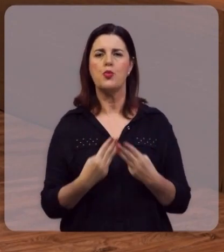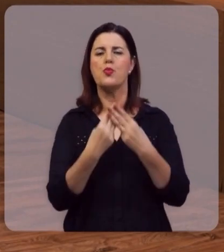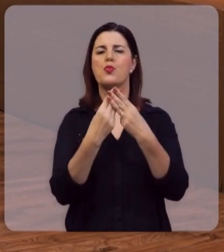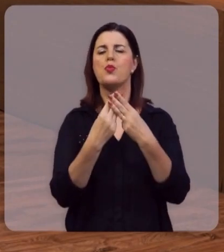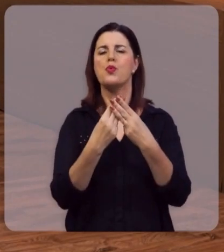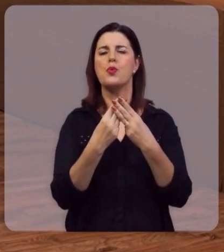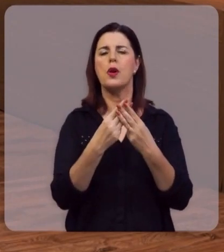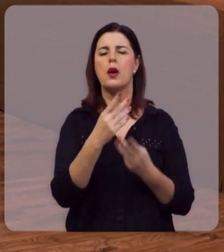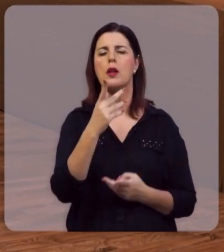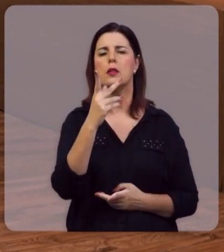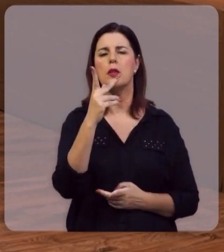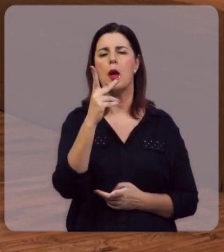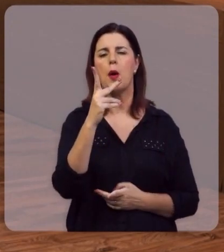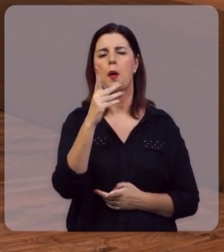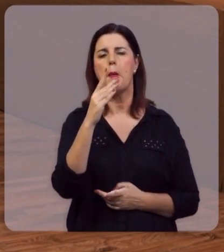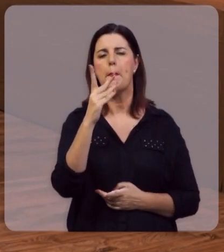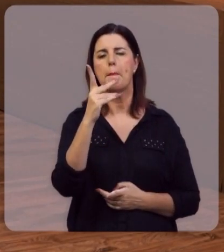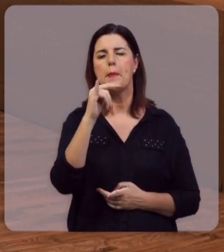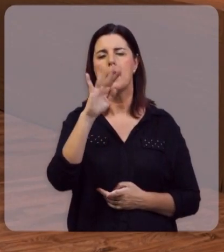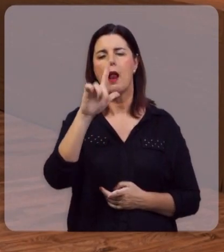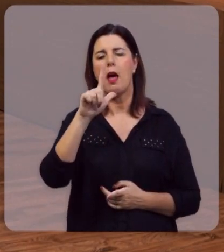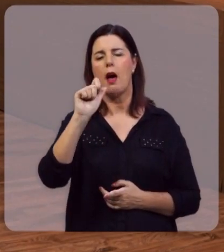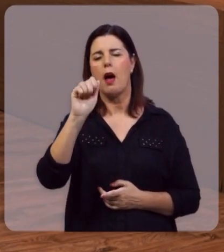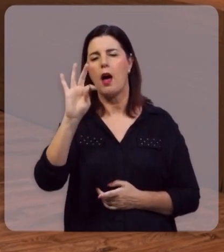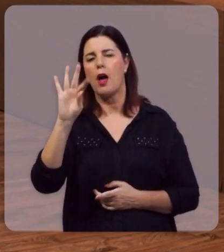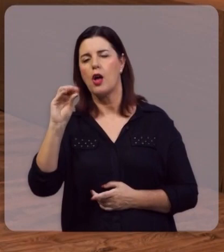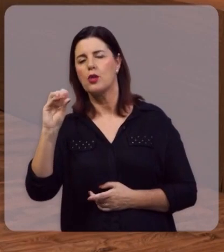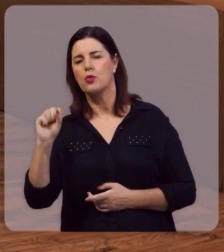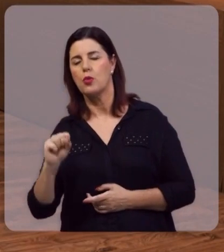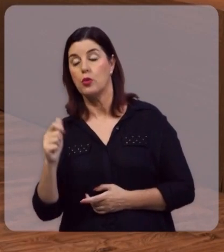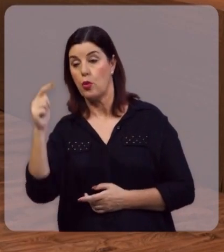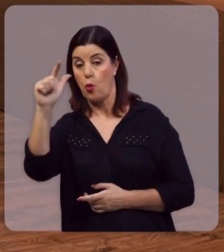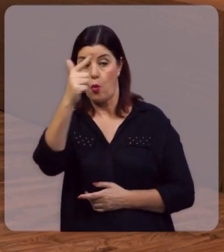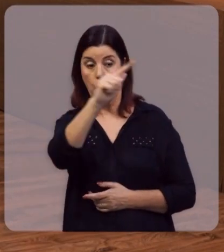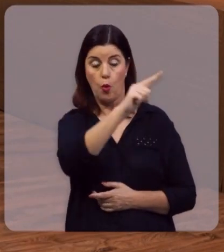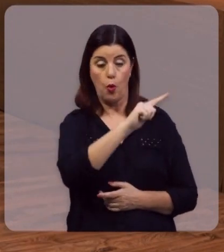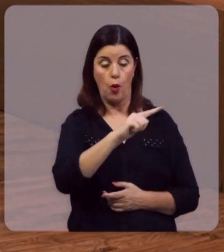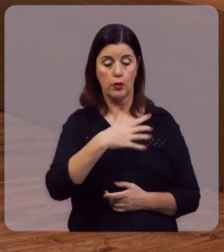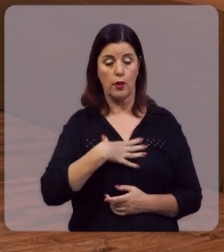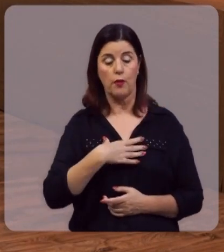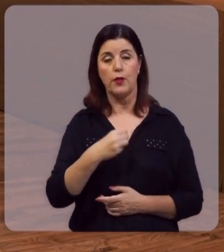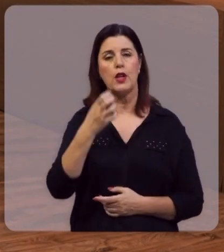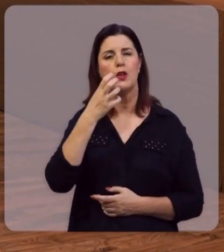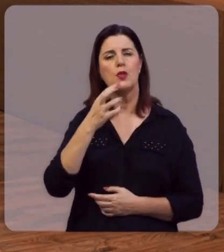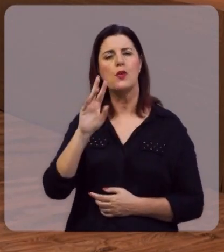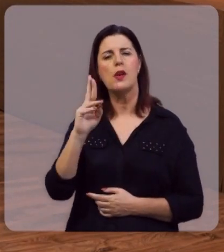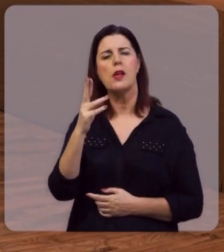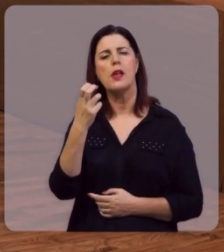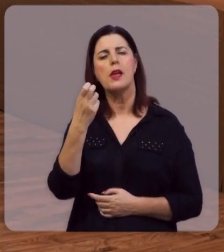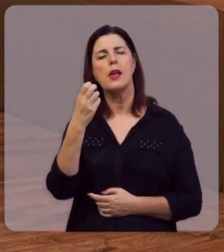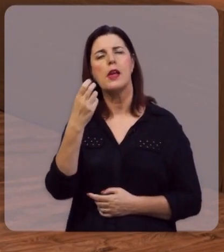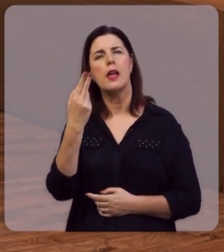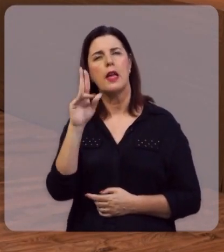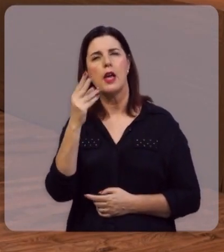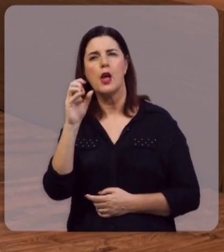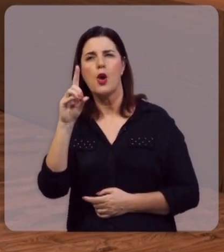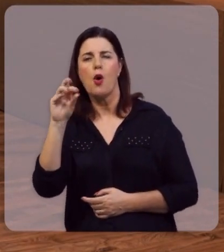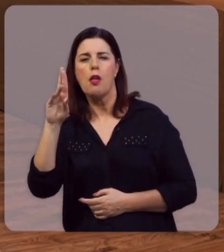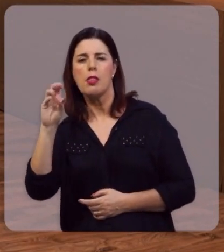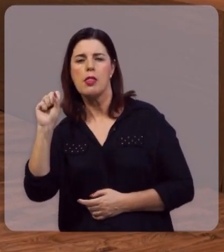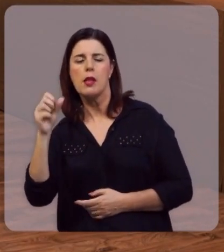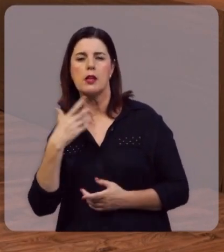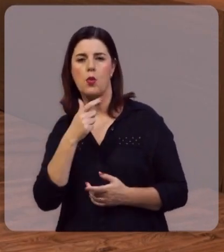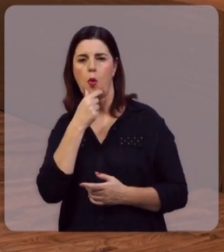nas outras tetrarquias, filhos de Herodes o Grande. Ou seja, o cenário político era marcado